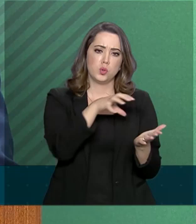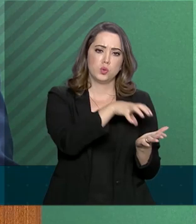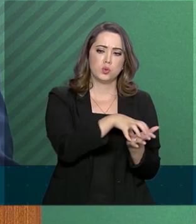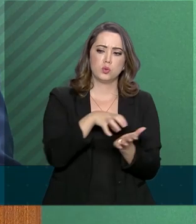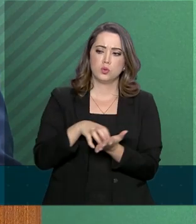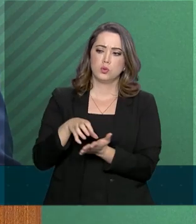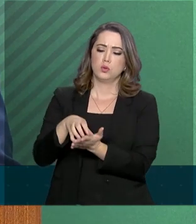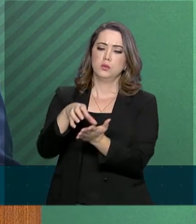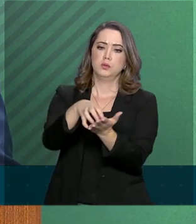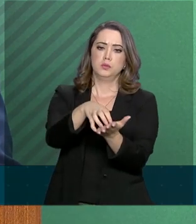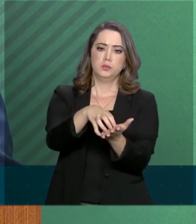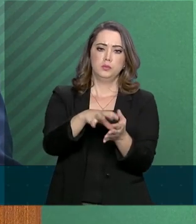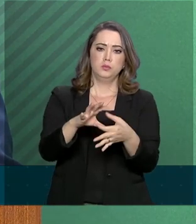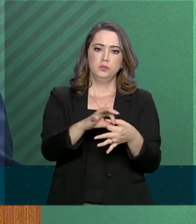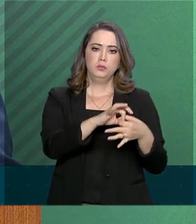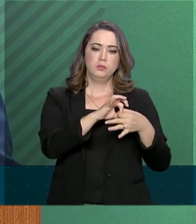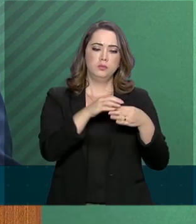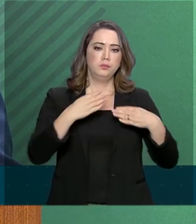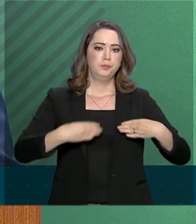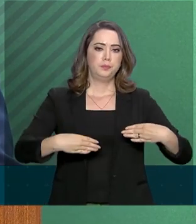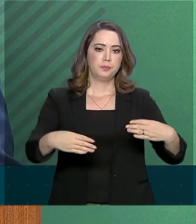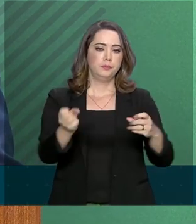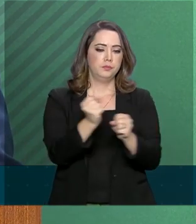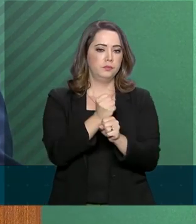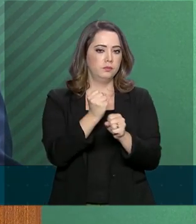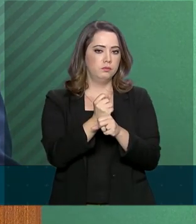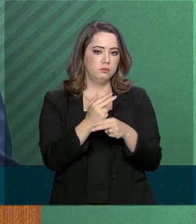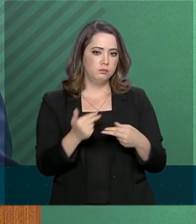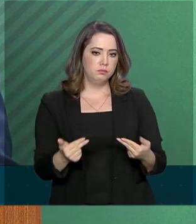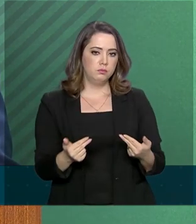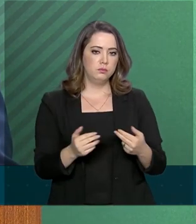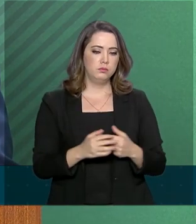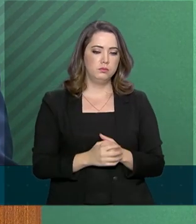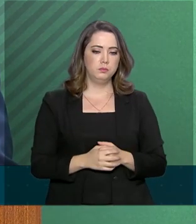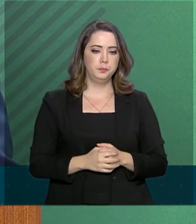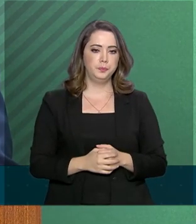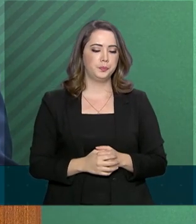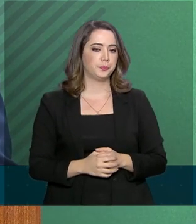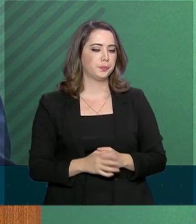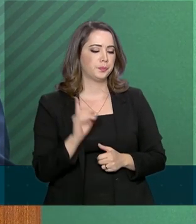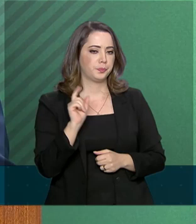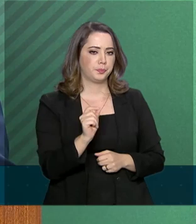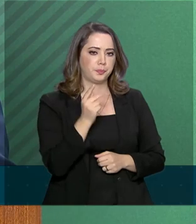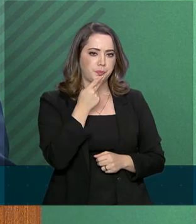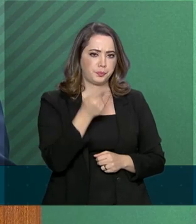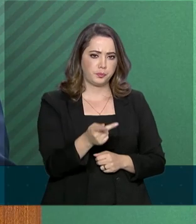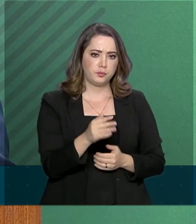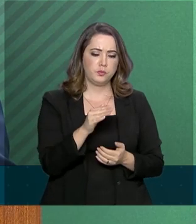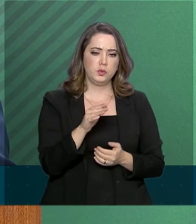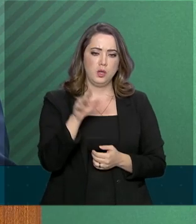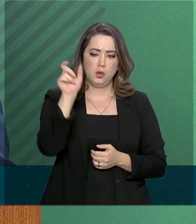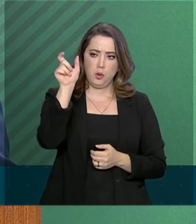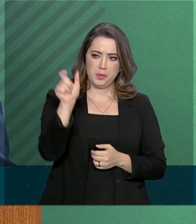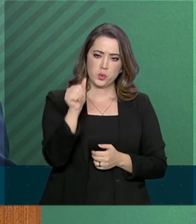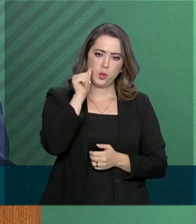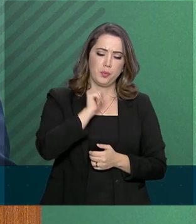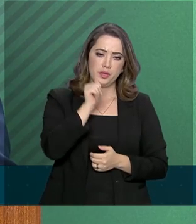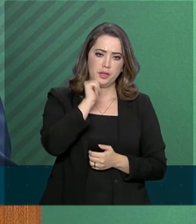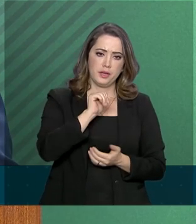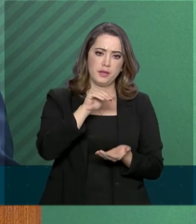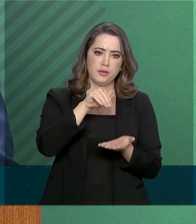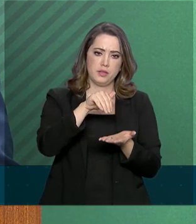vinculados aquele ministério segundo a subsecretária de governança e integridade do